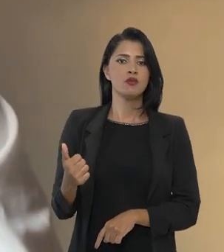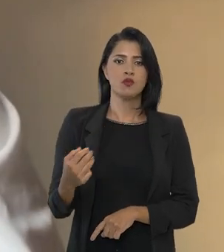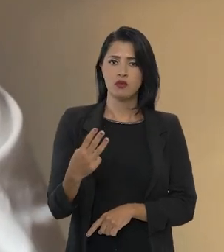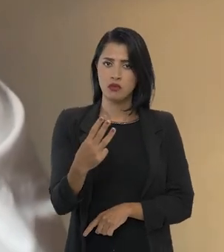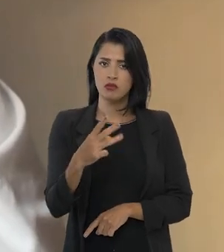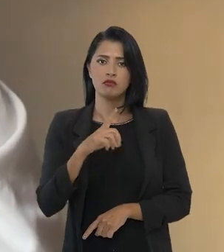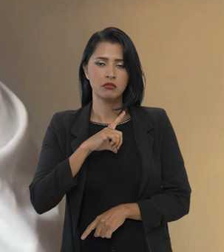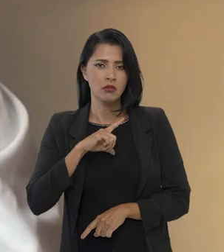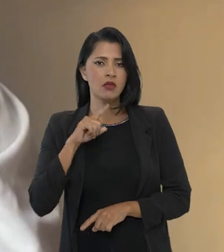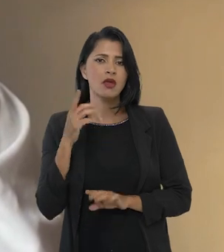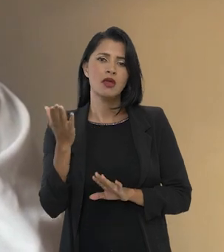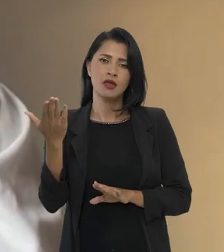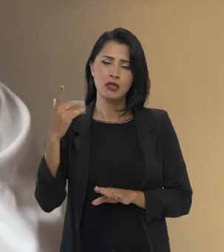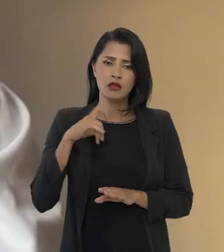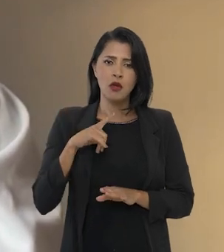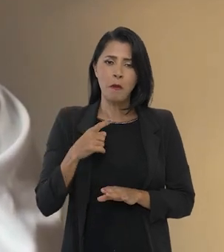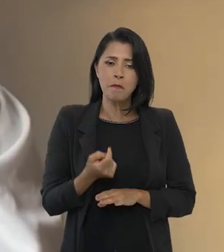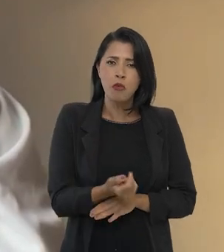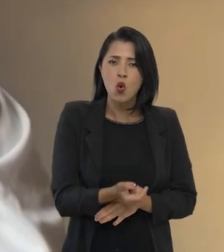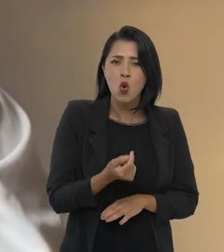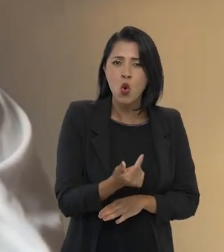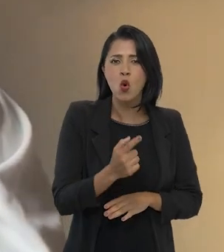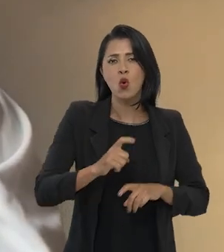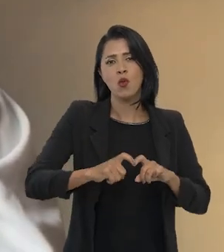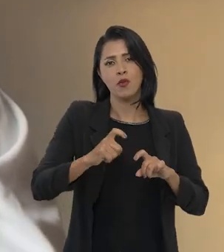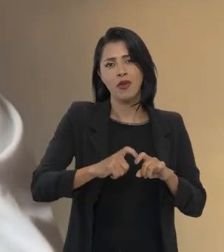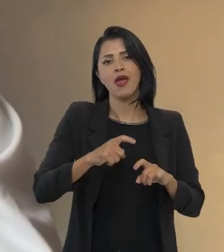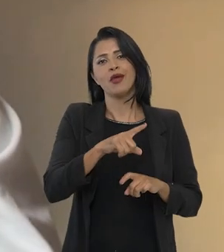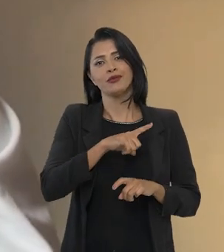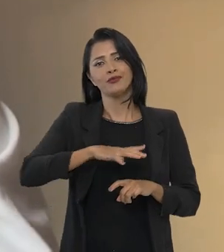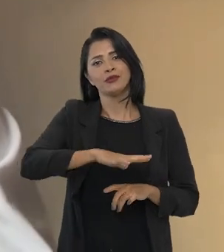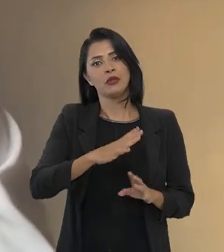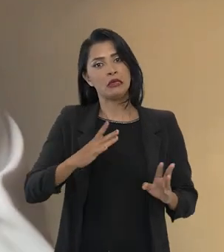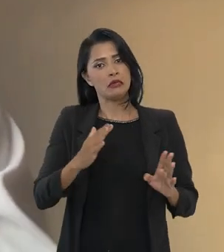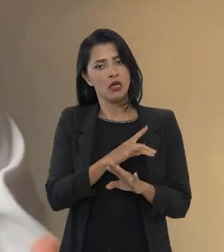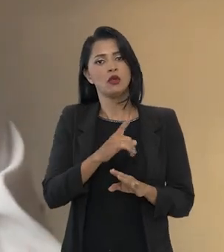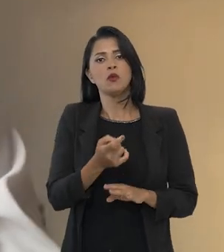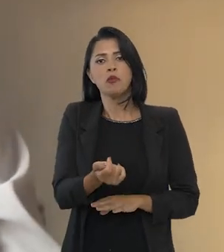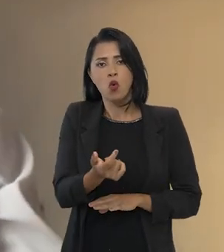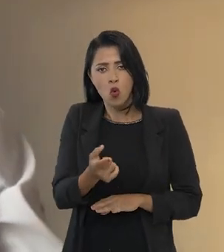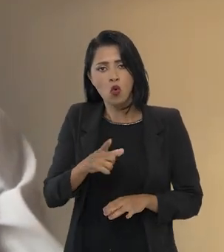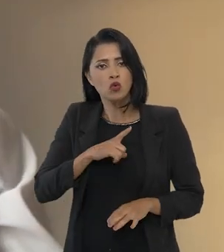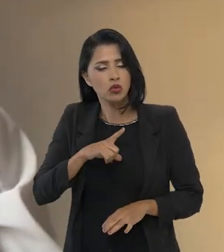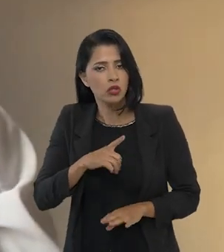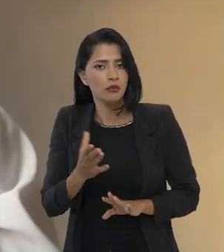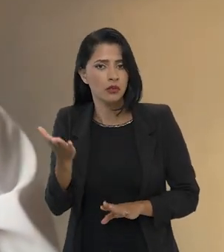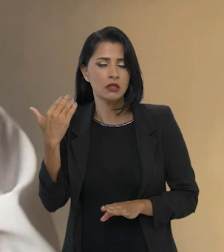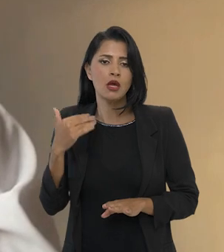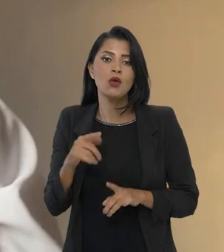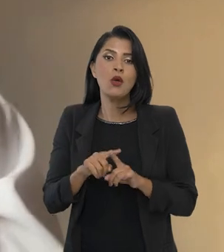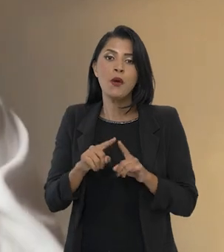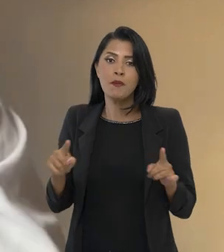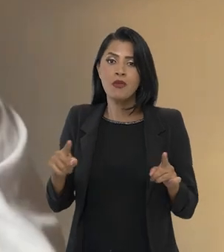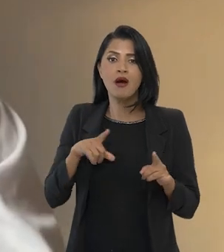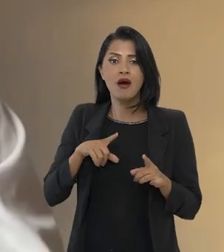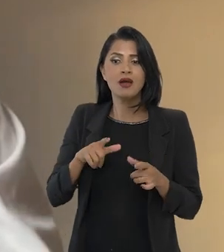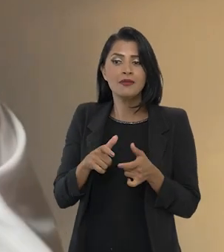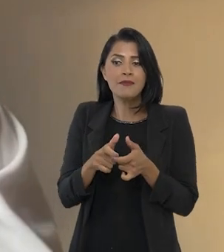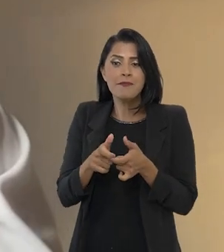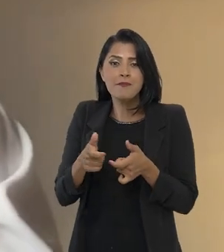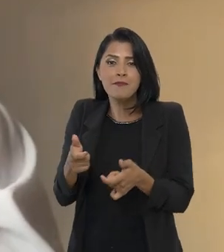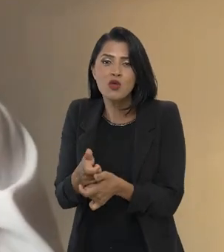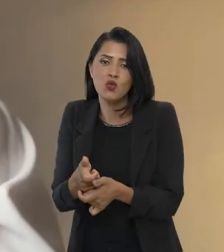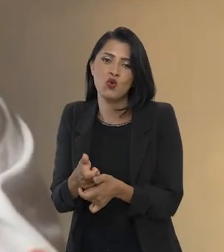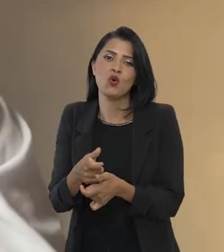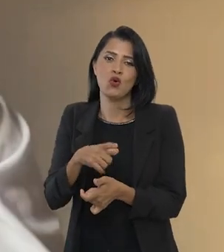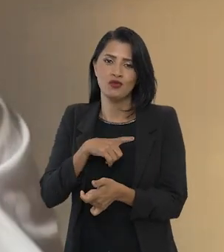2013, onde havia uma escassez de médicos, até inclusive em grandes centros havia naquele momento concentração, mas